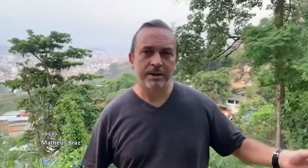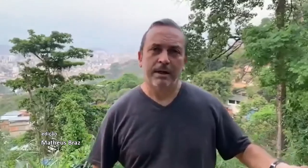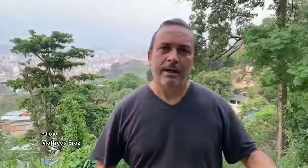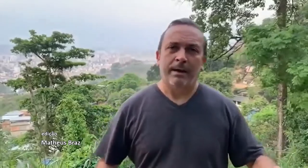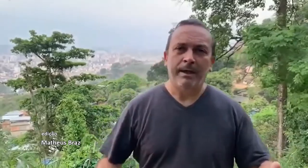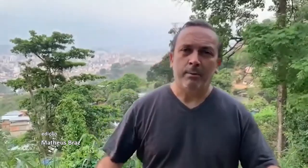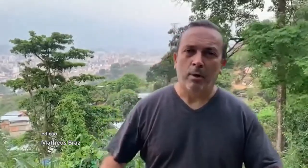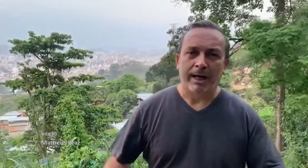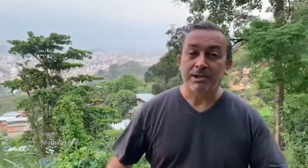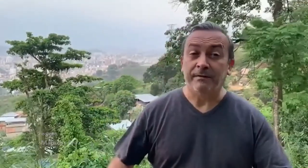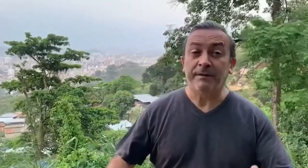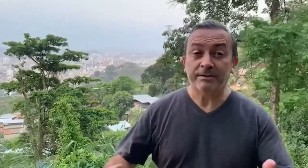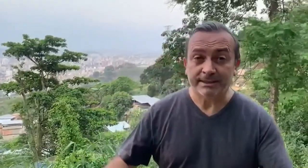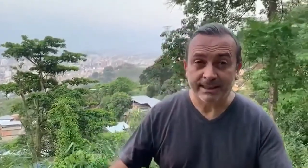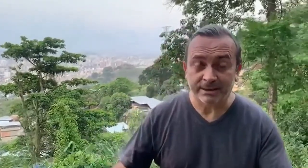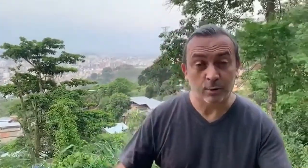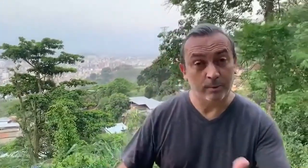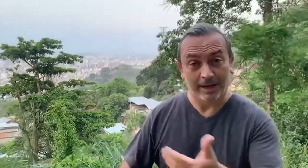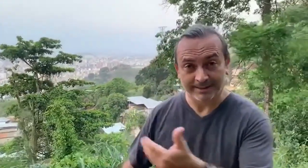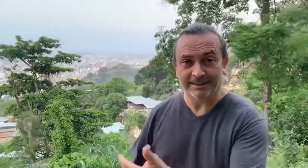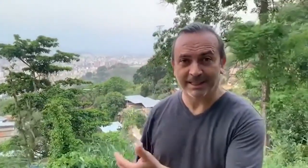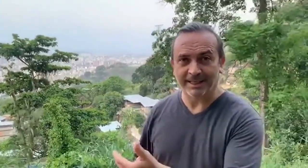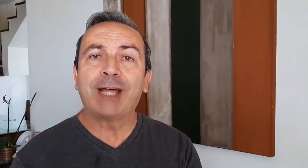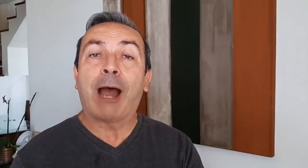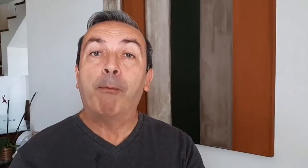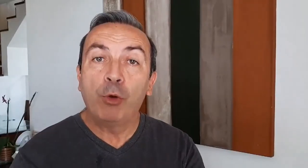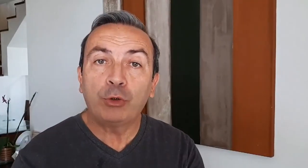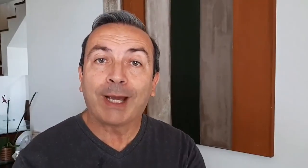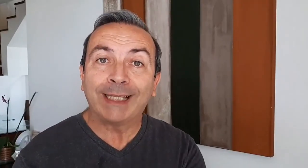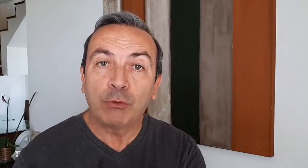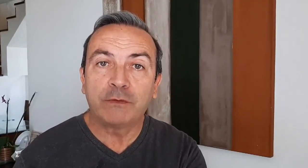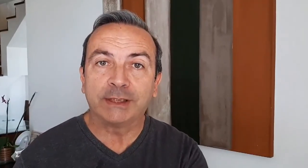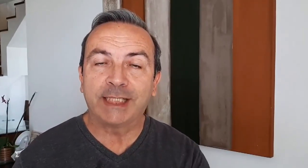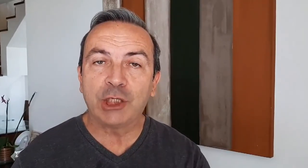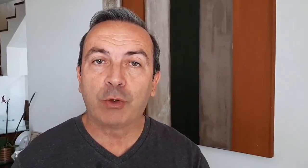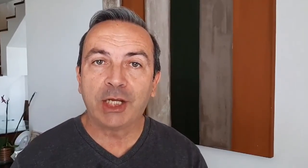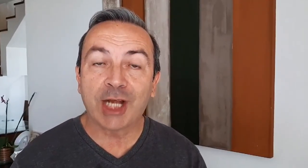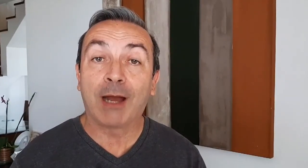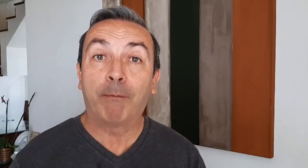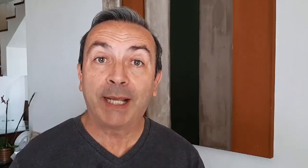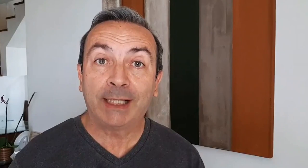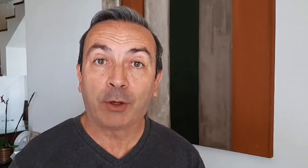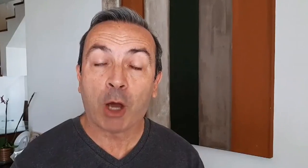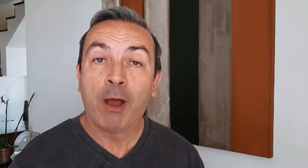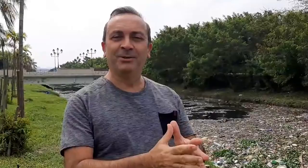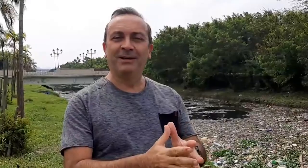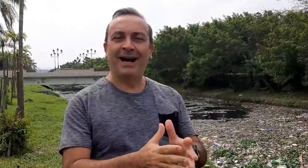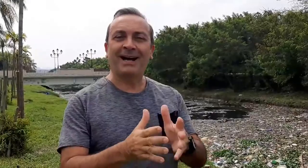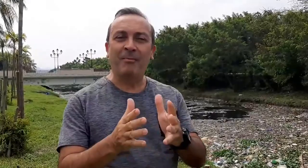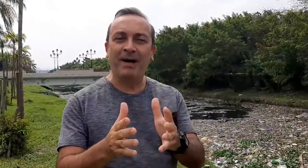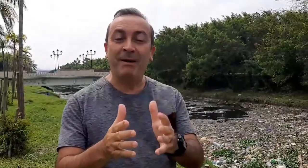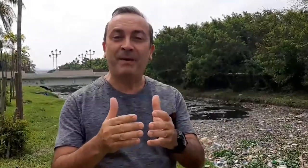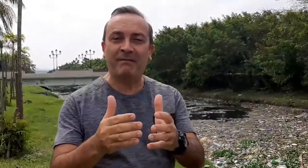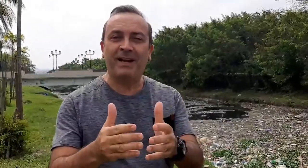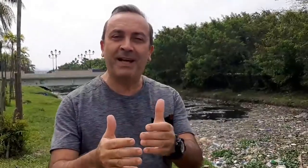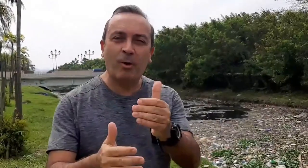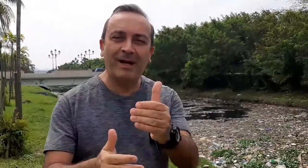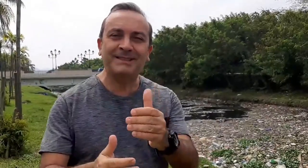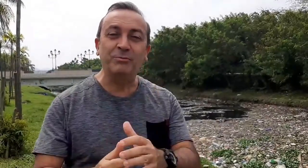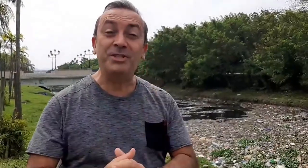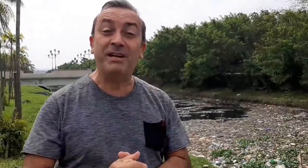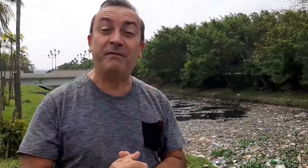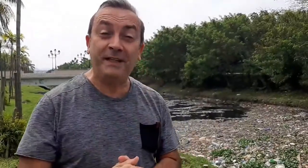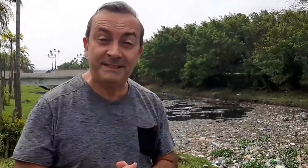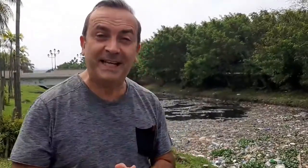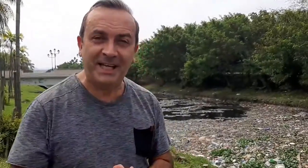Ele lutava contra um câncer no cérebro há um ano e meio. Fernando começou a carreira na TV Rio, foi repórter e chefe